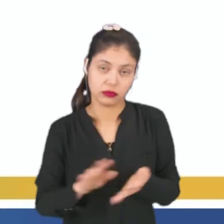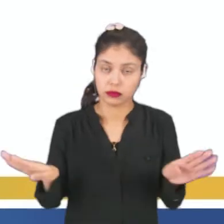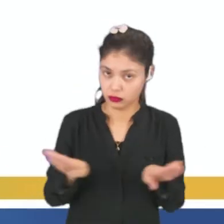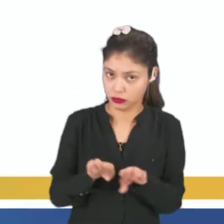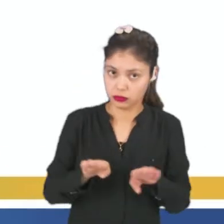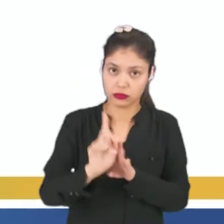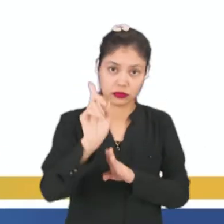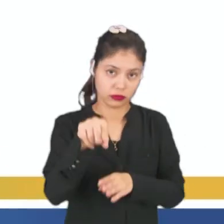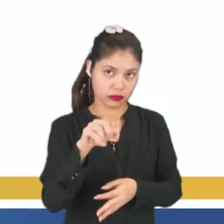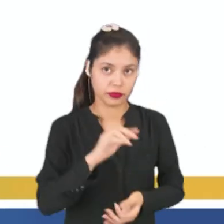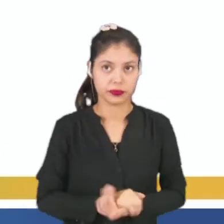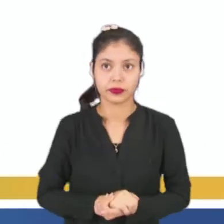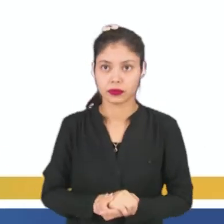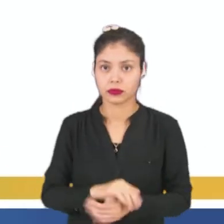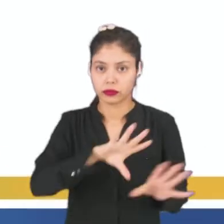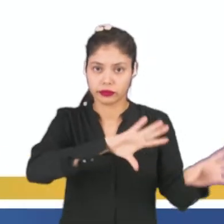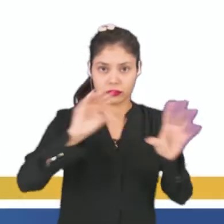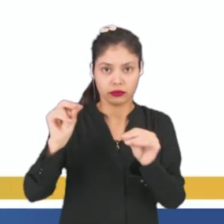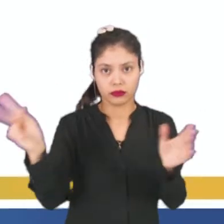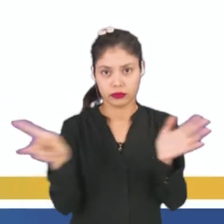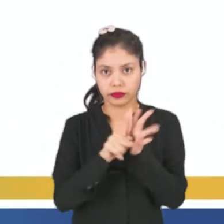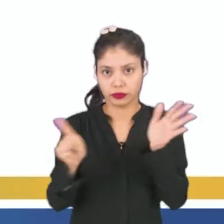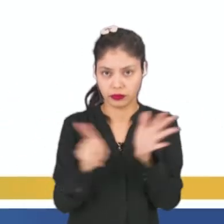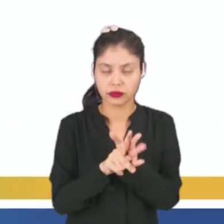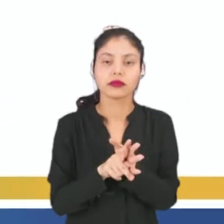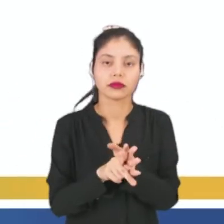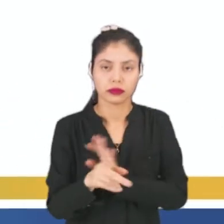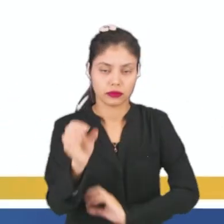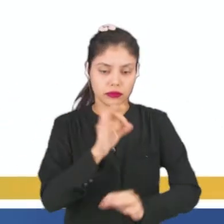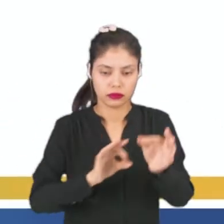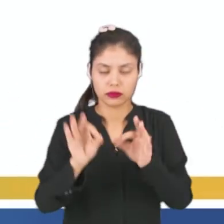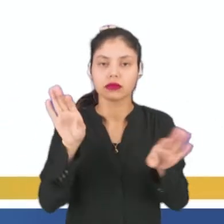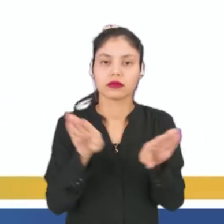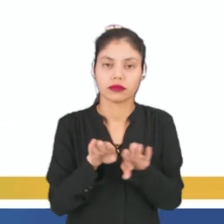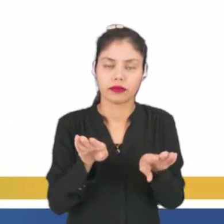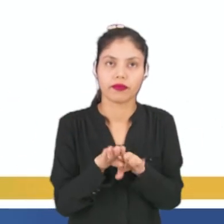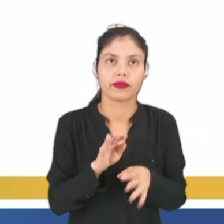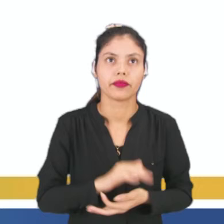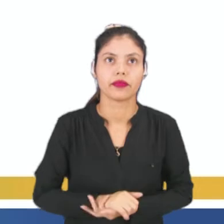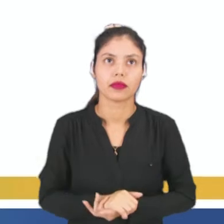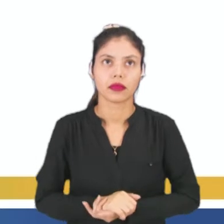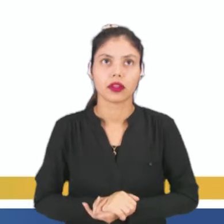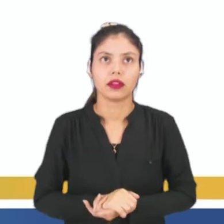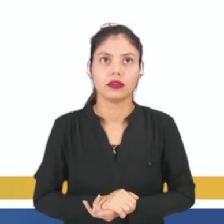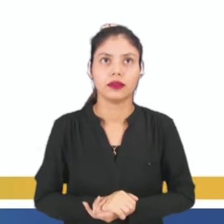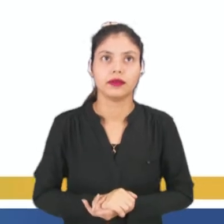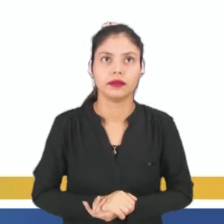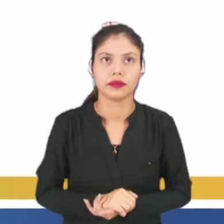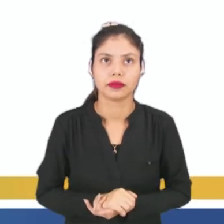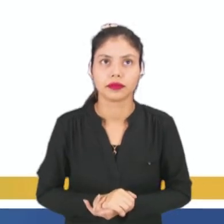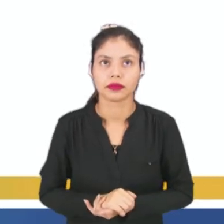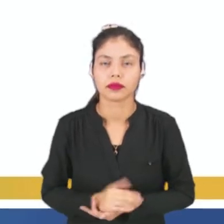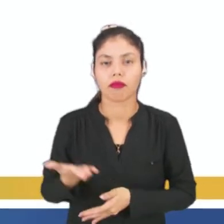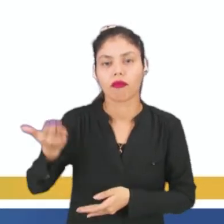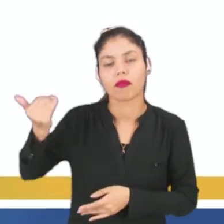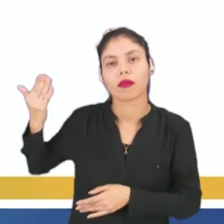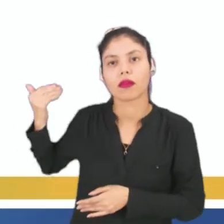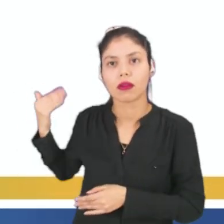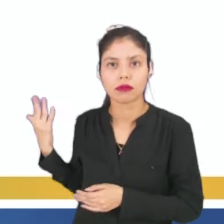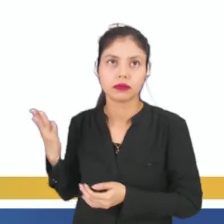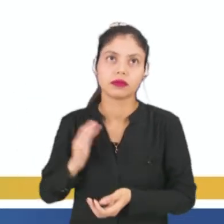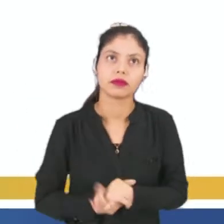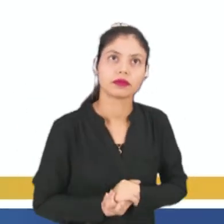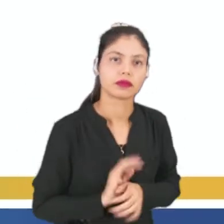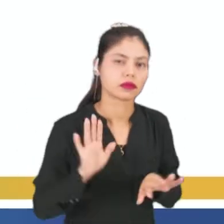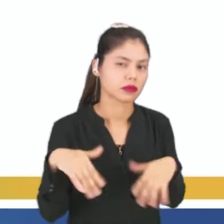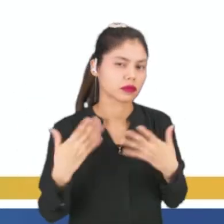leva em consideração o próprio organismo, né, nessa concepção ontológica. E aí, na antiguidade,